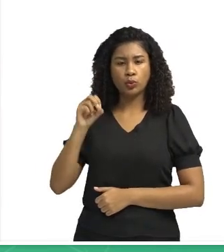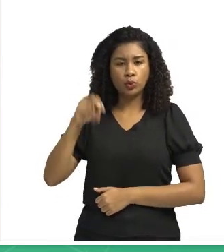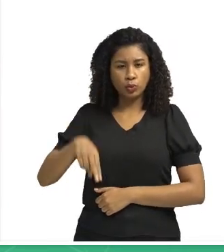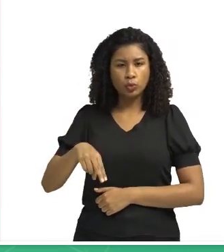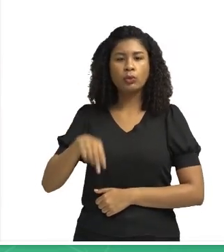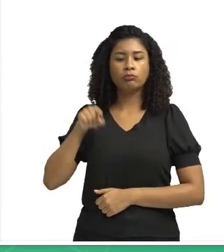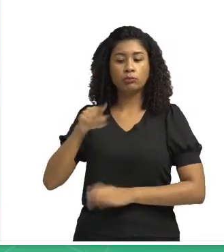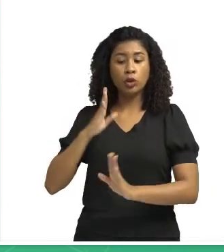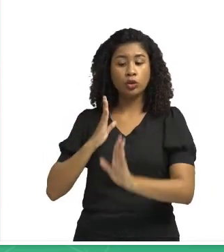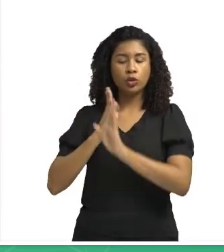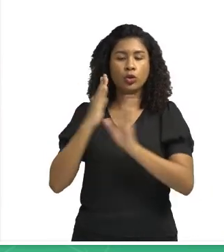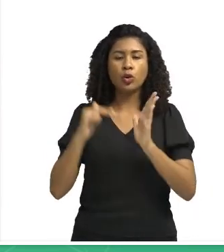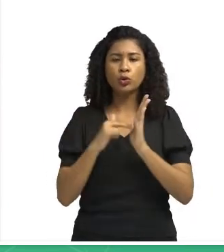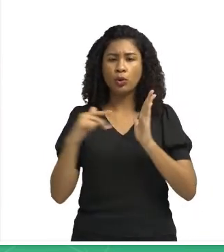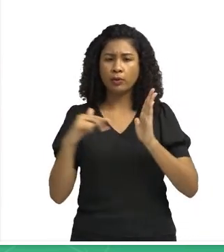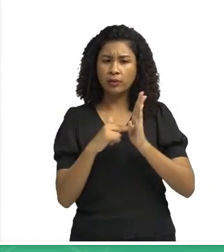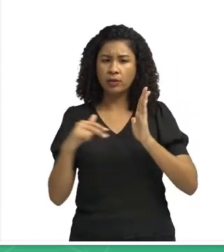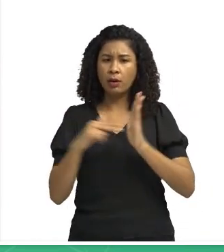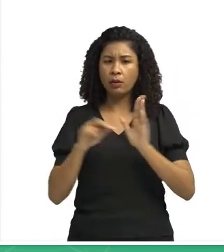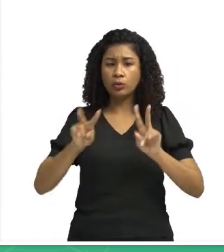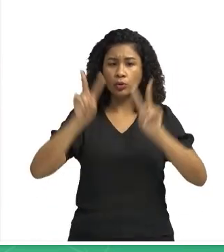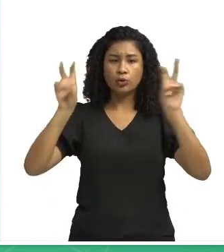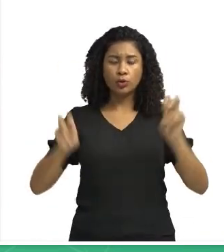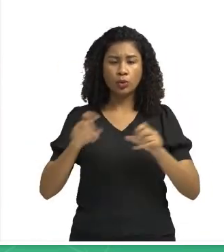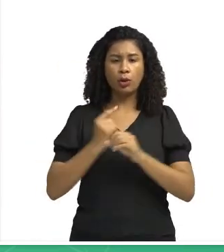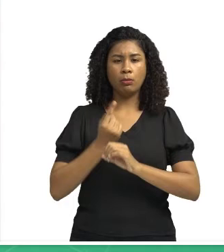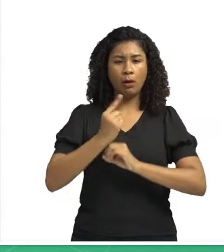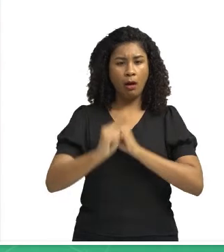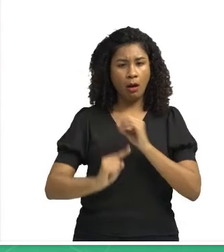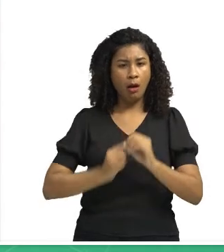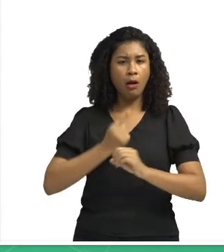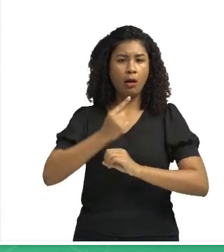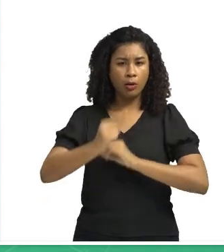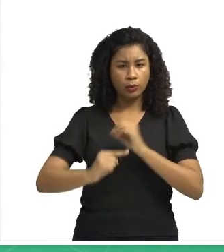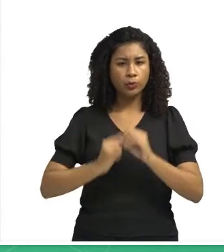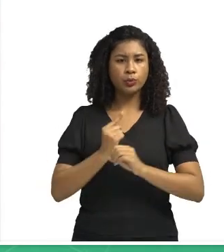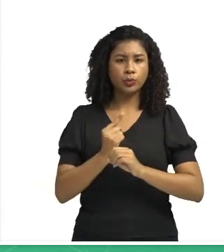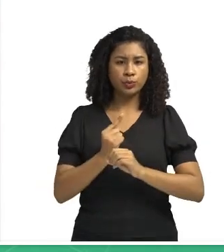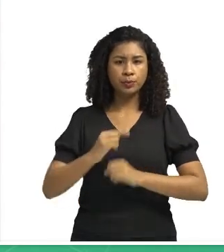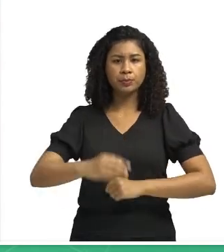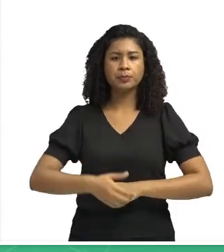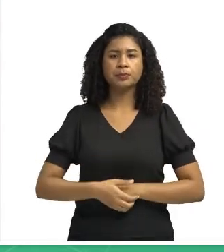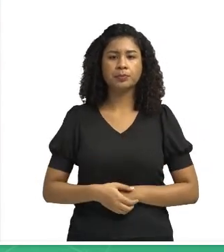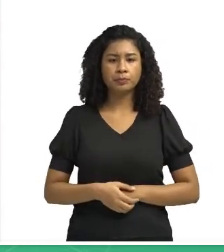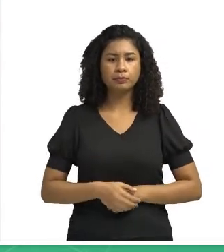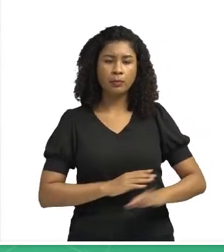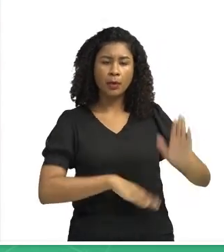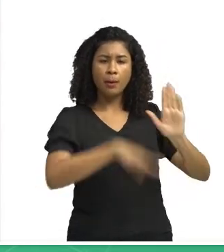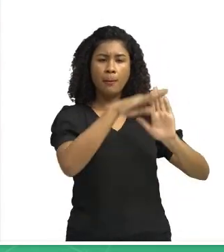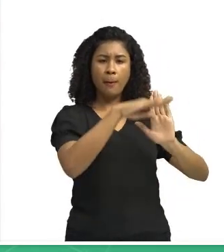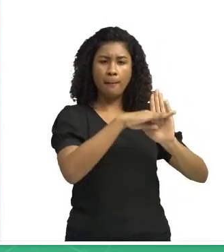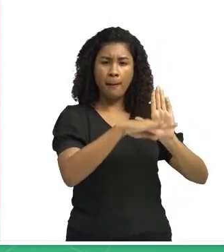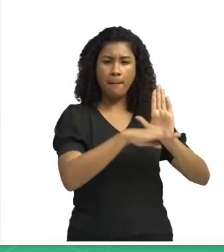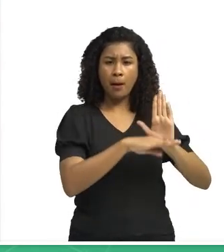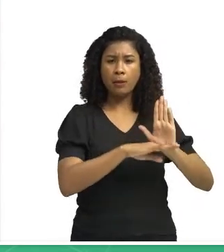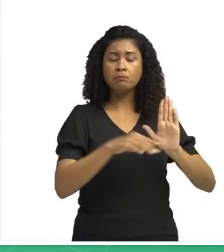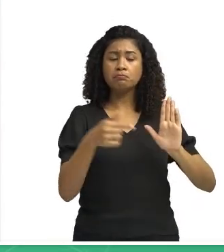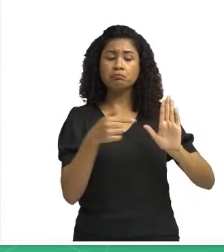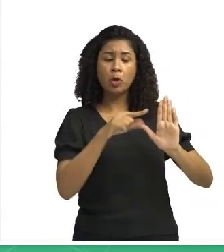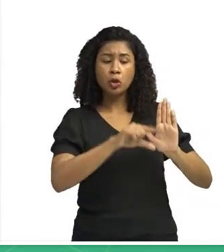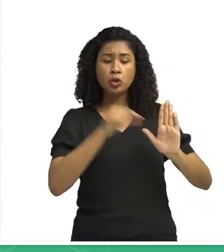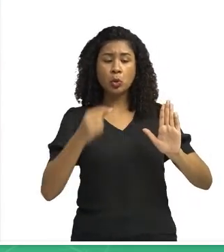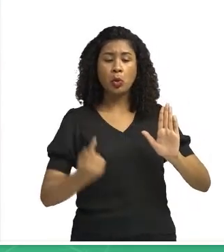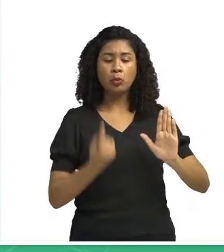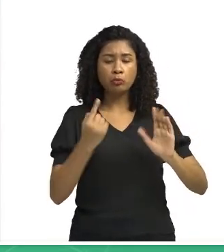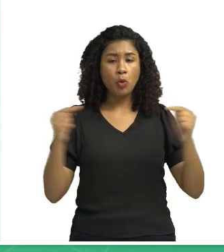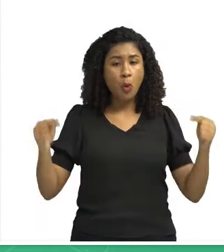que até então não haviam sido propostos por falta de embasamento científico, qual dos itens a seguir estão